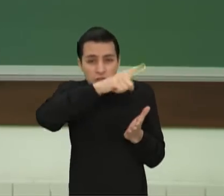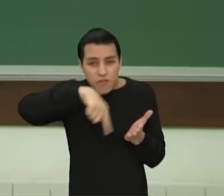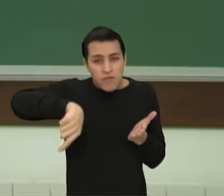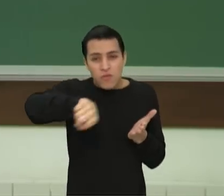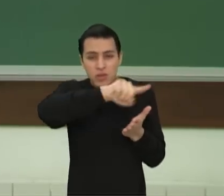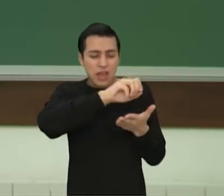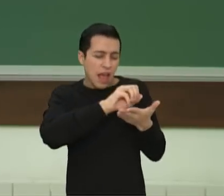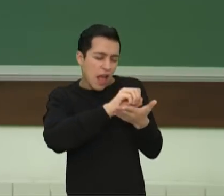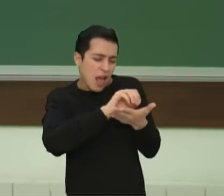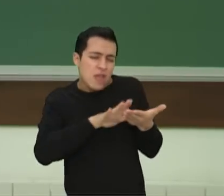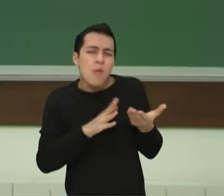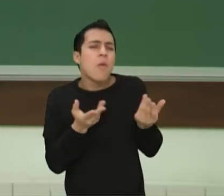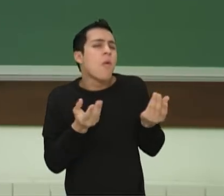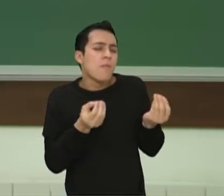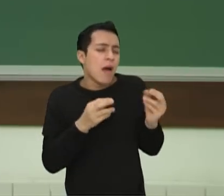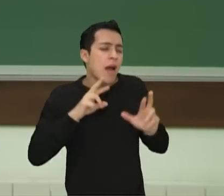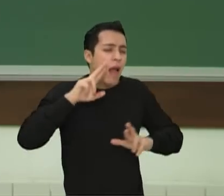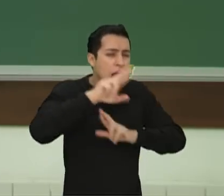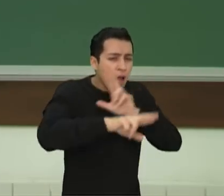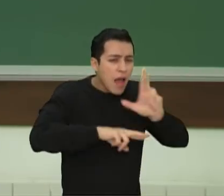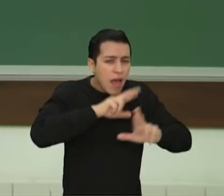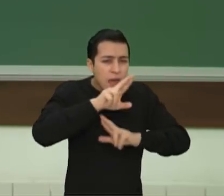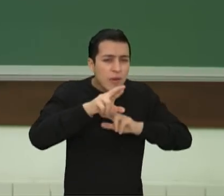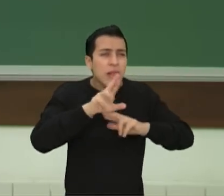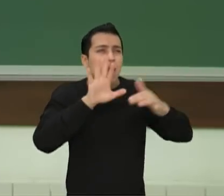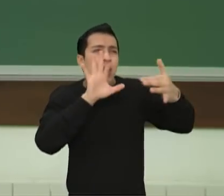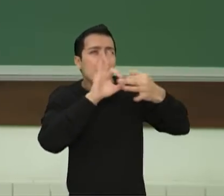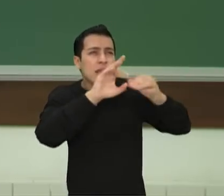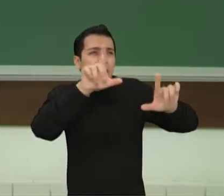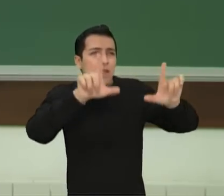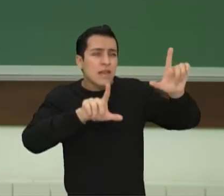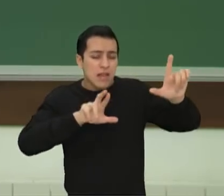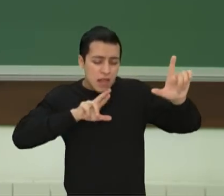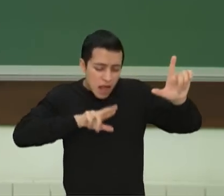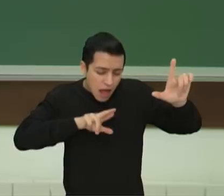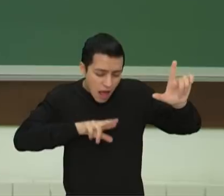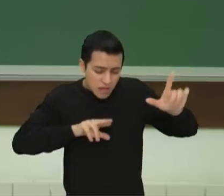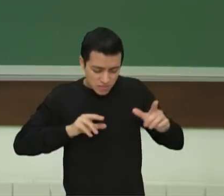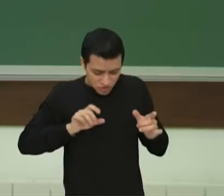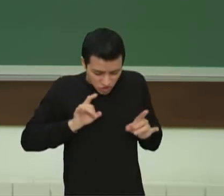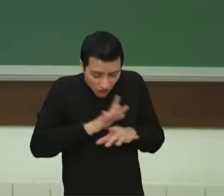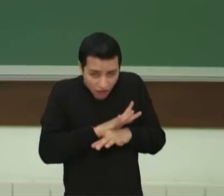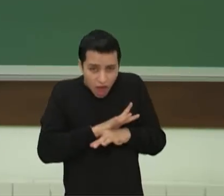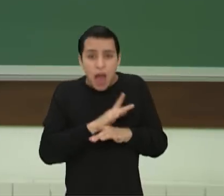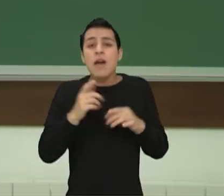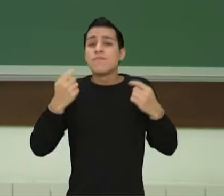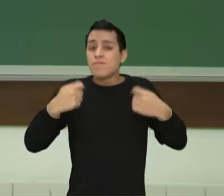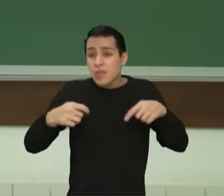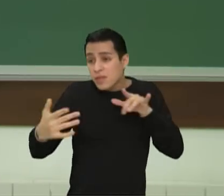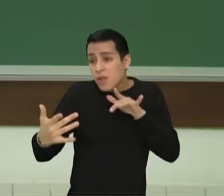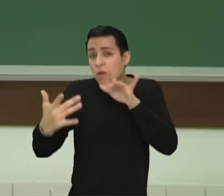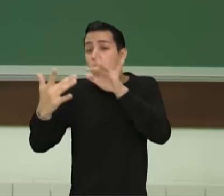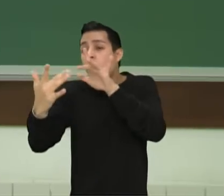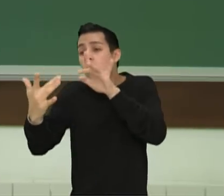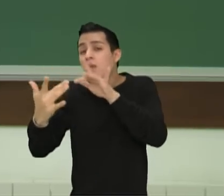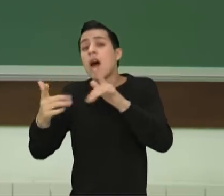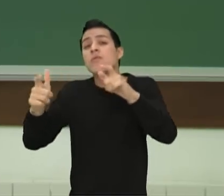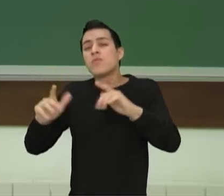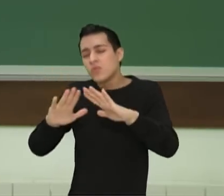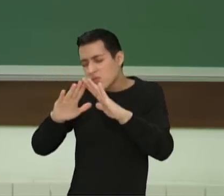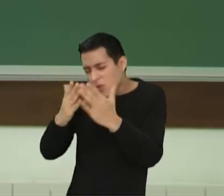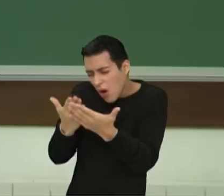as atividades através da televisão, não deixe de entrar em contato com o seu colégio